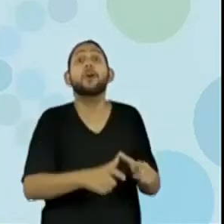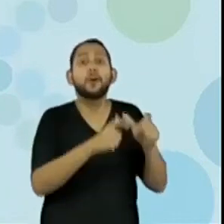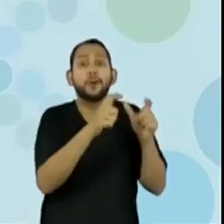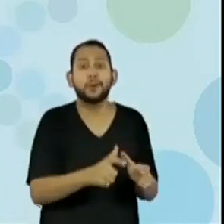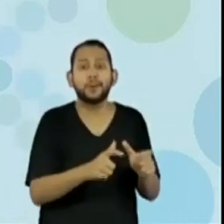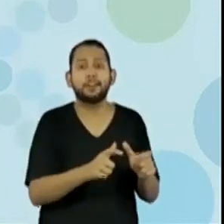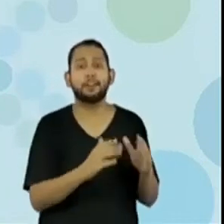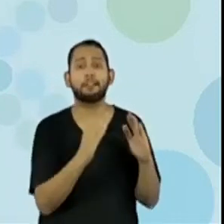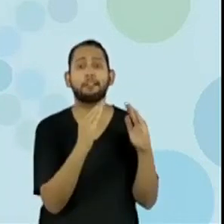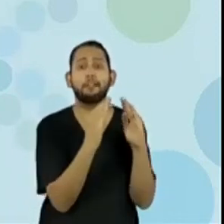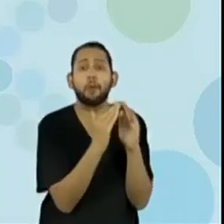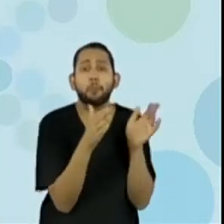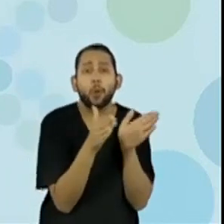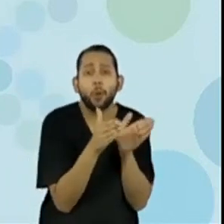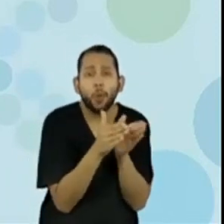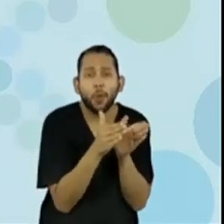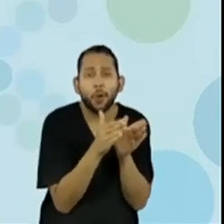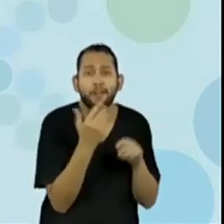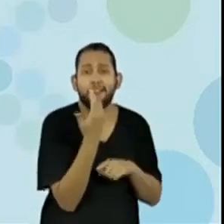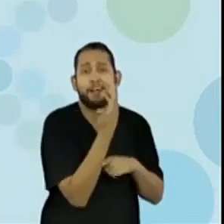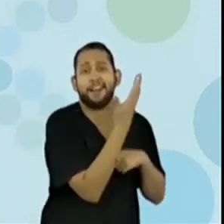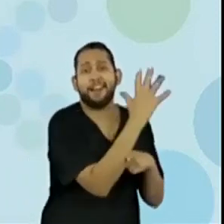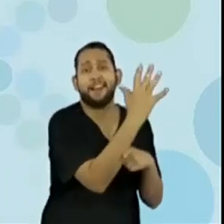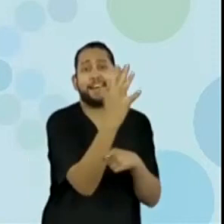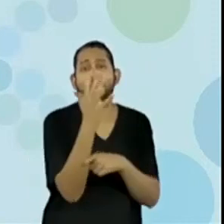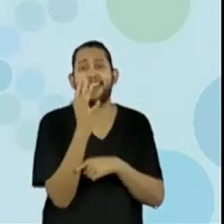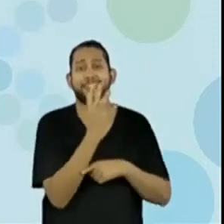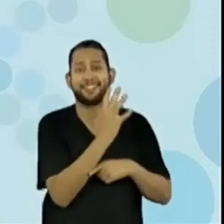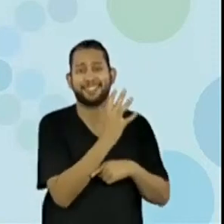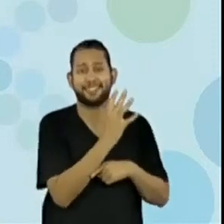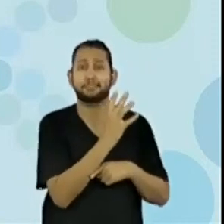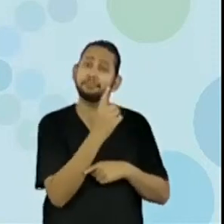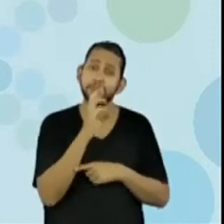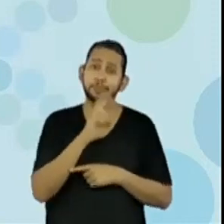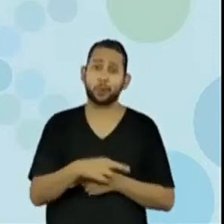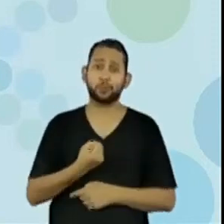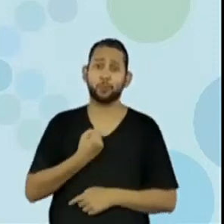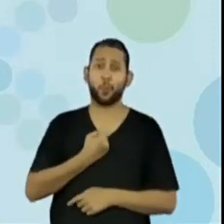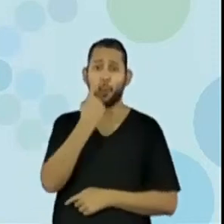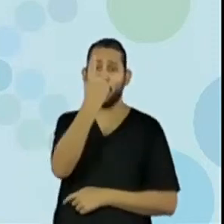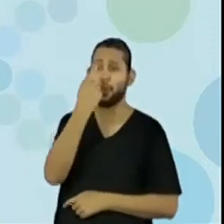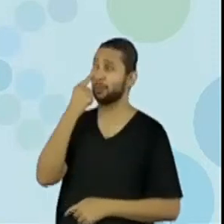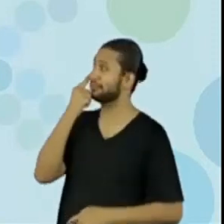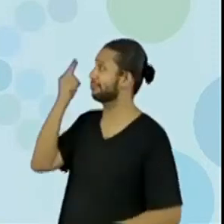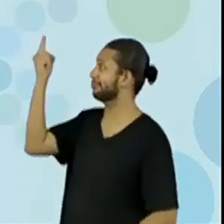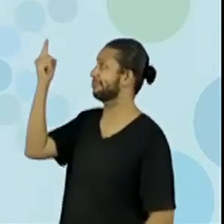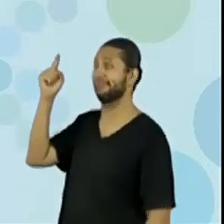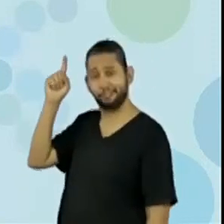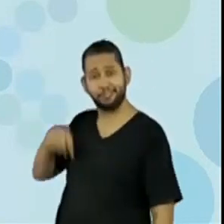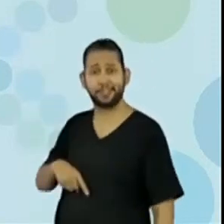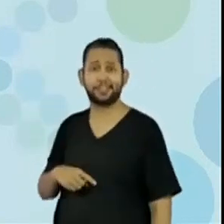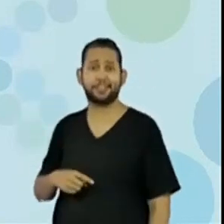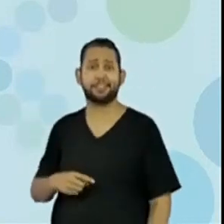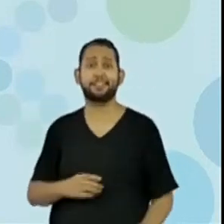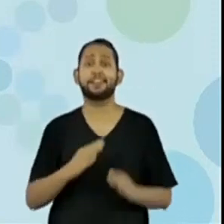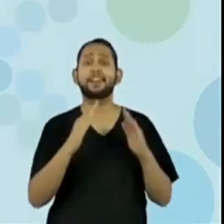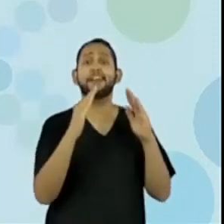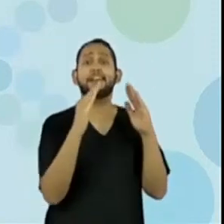no interior da mata. Olha aqui a minha resposta para a primeira questão. Onde morava a avó de